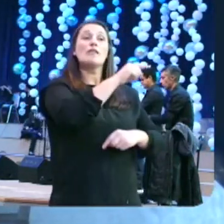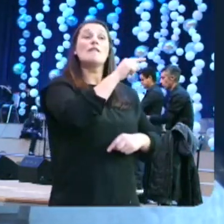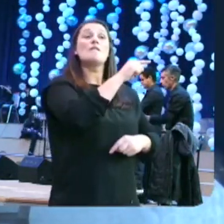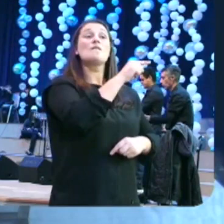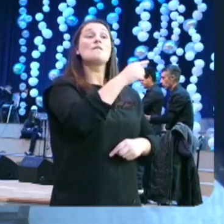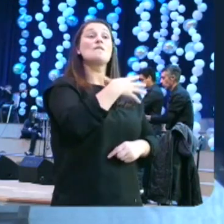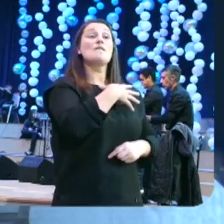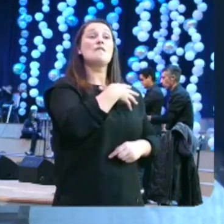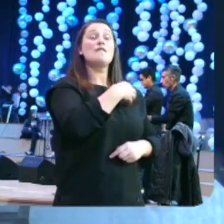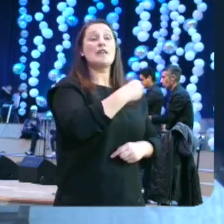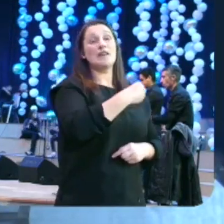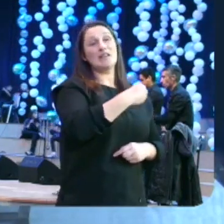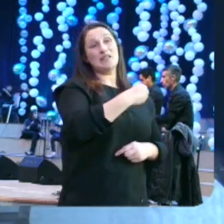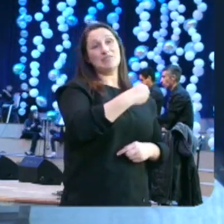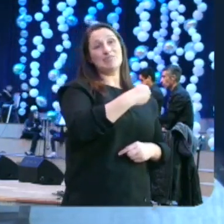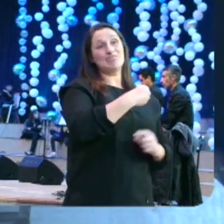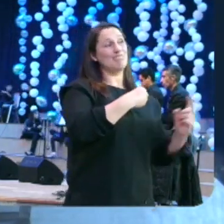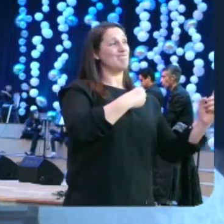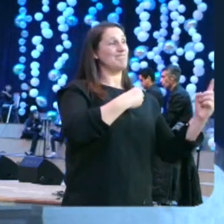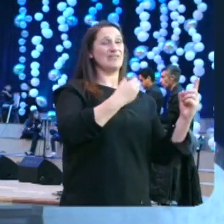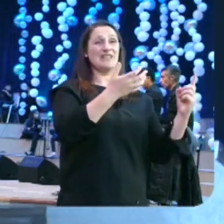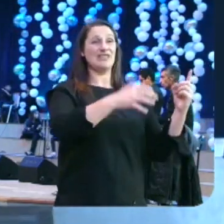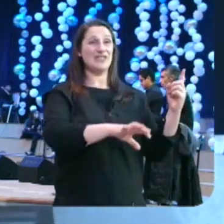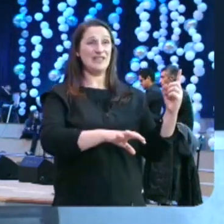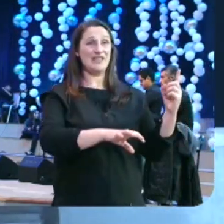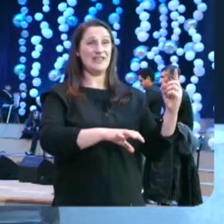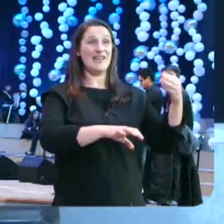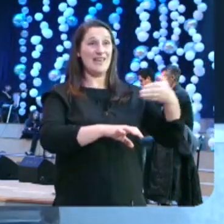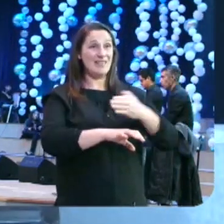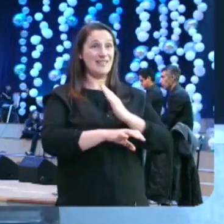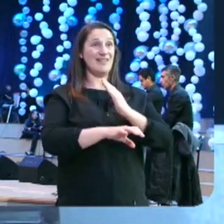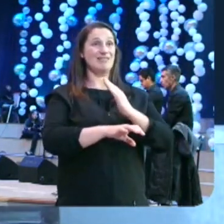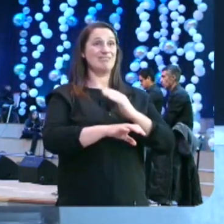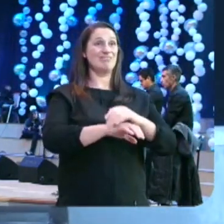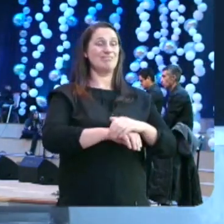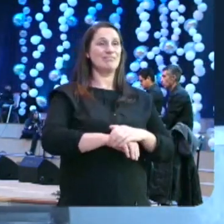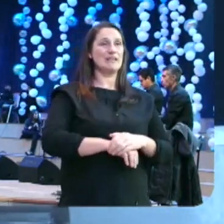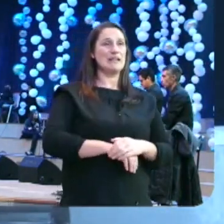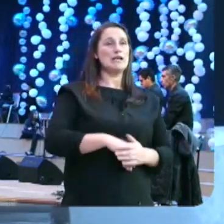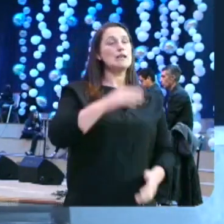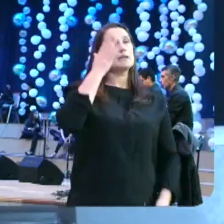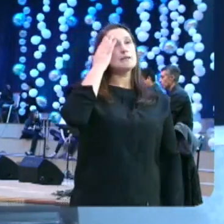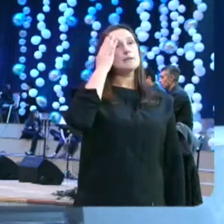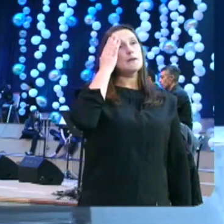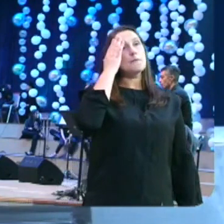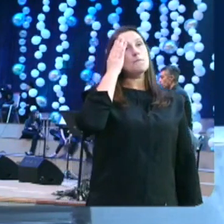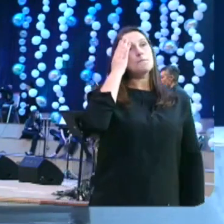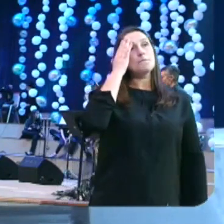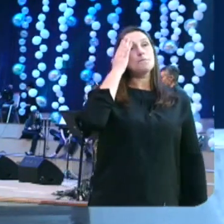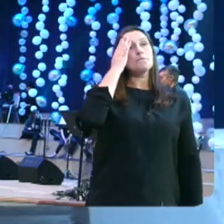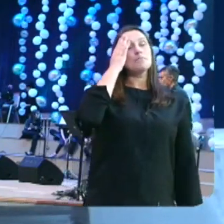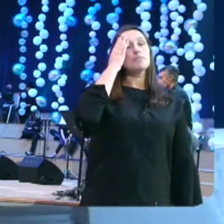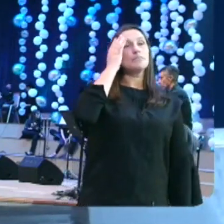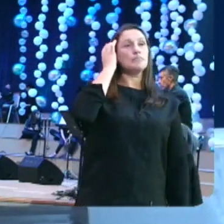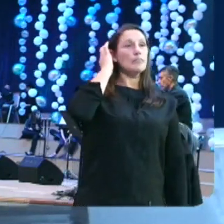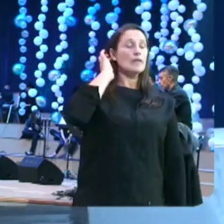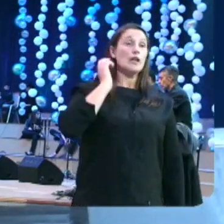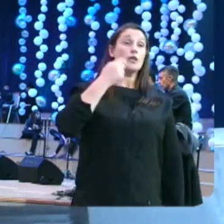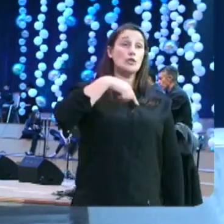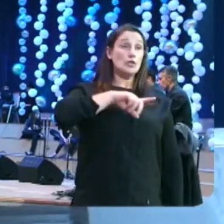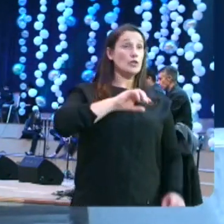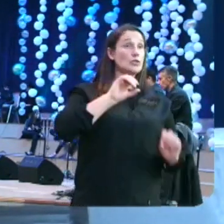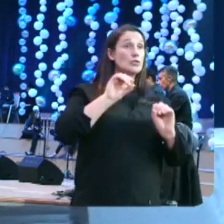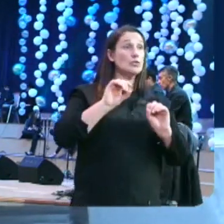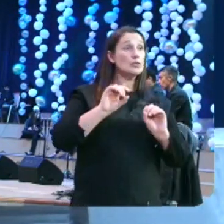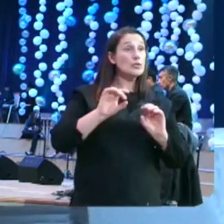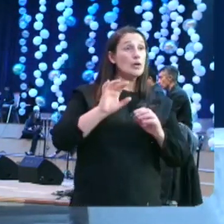com o filho que não estava lá. E aqui é uma lição para a vida. A gente só pode levar amor, a